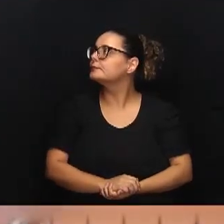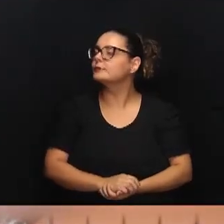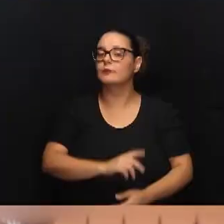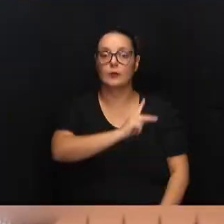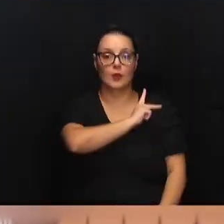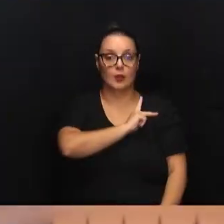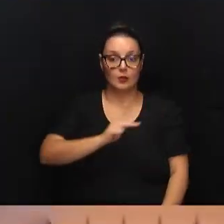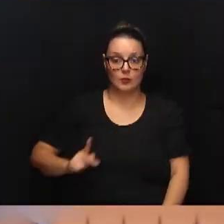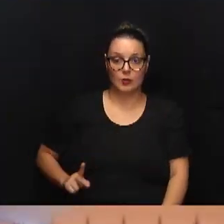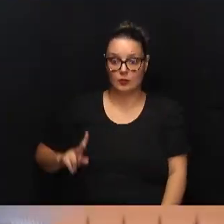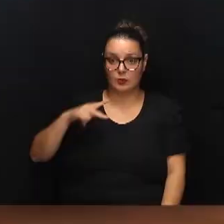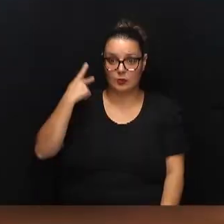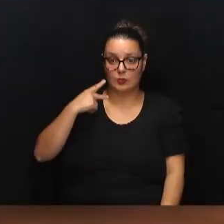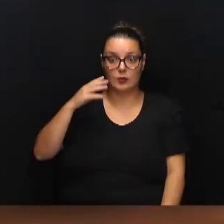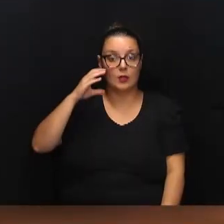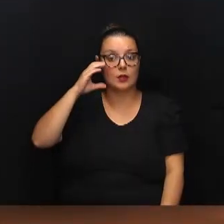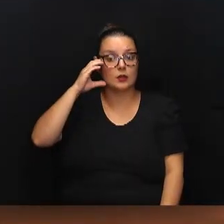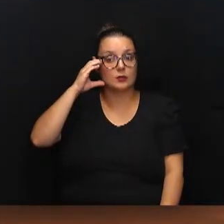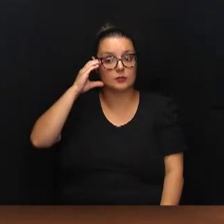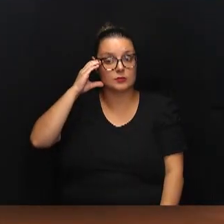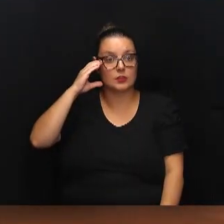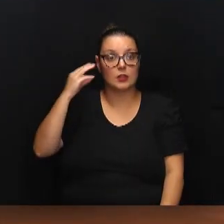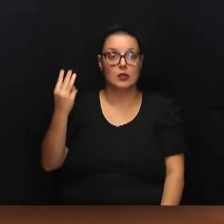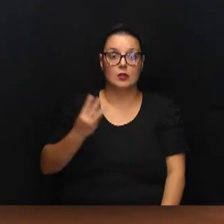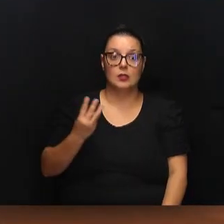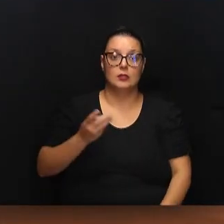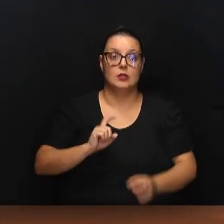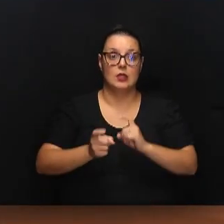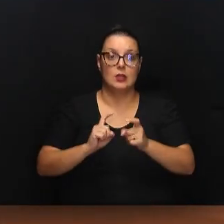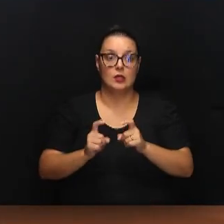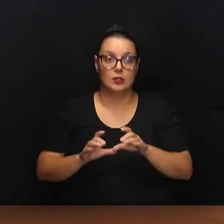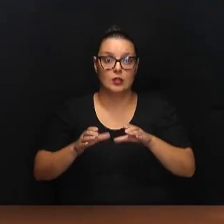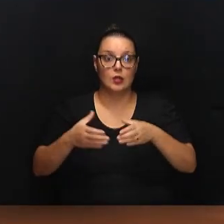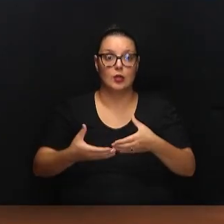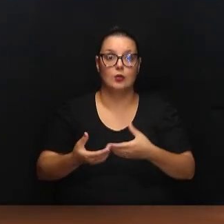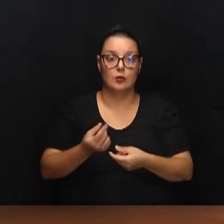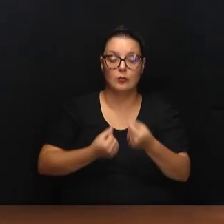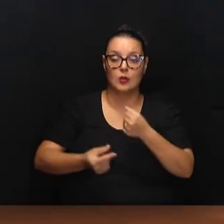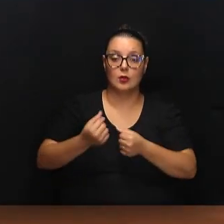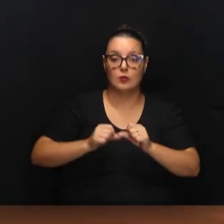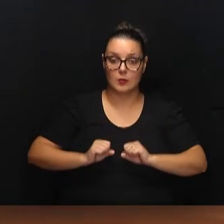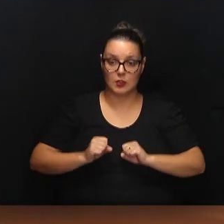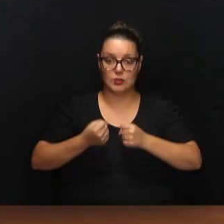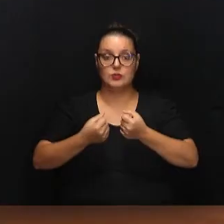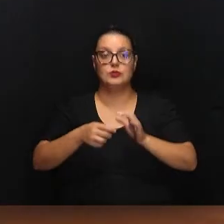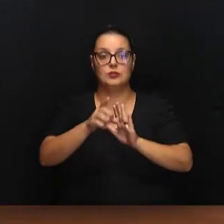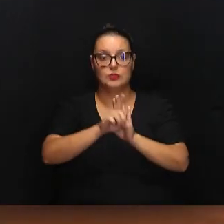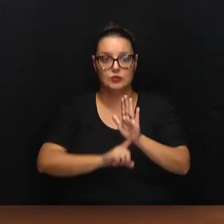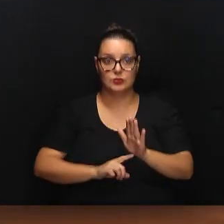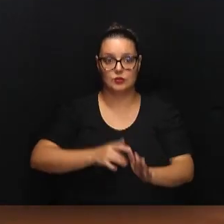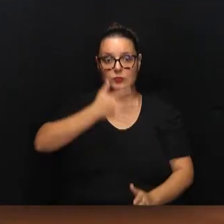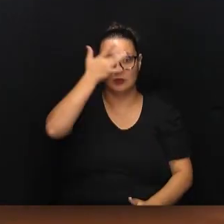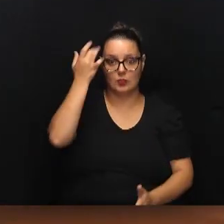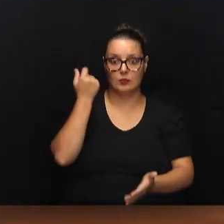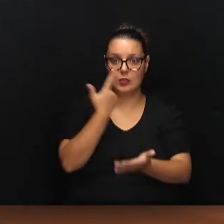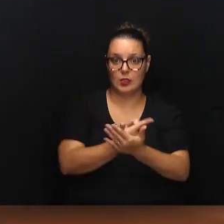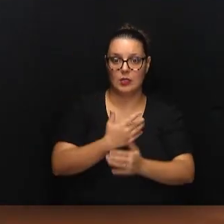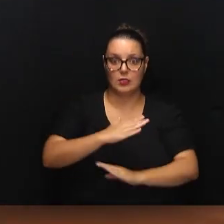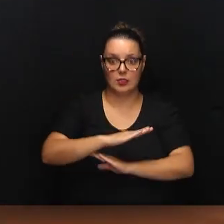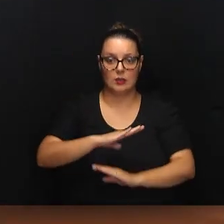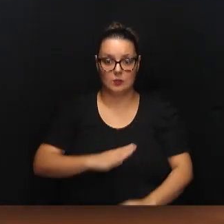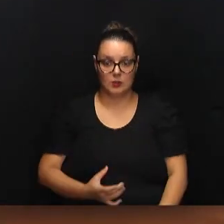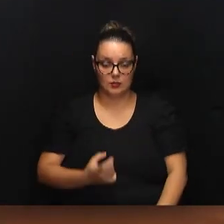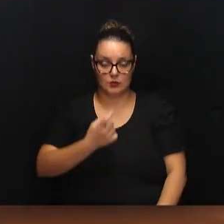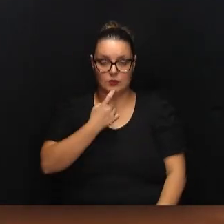Presidida pelo vereador Luiz Cirilo, a 3ª reunião da Comissão de Economia e Defesa dos Direitos do Consumidor da Câmara de